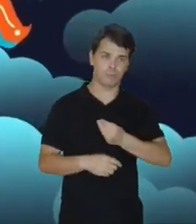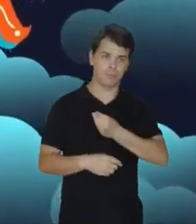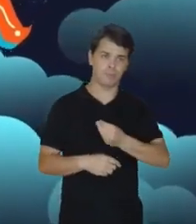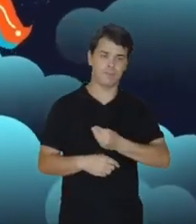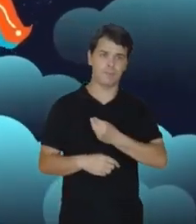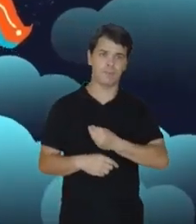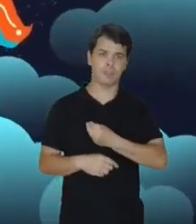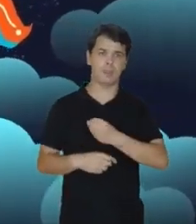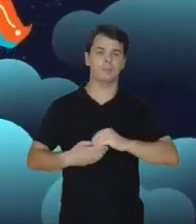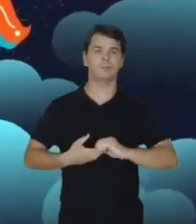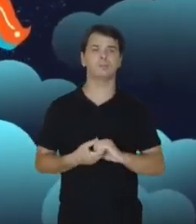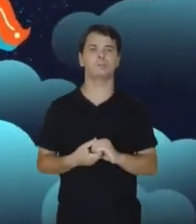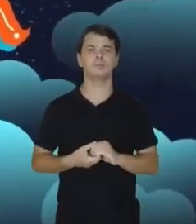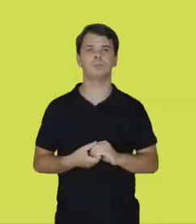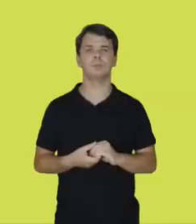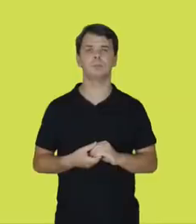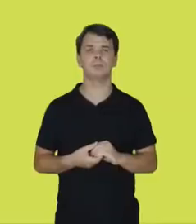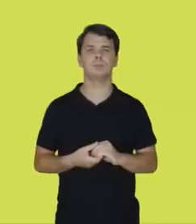viver.